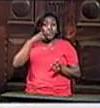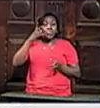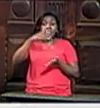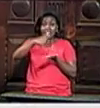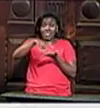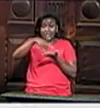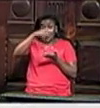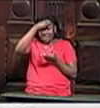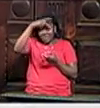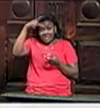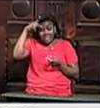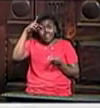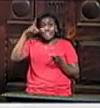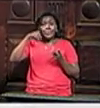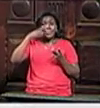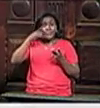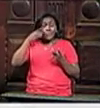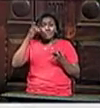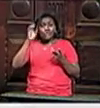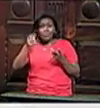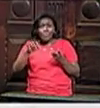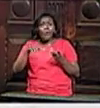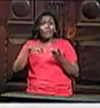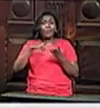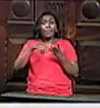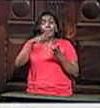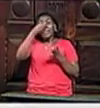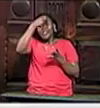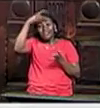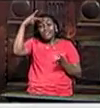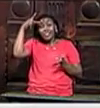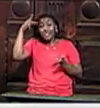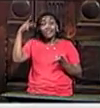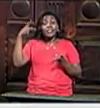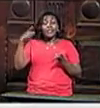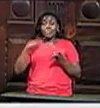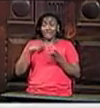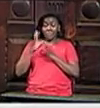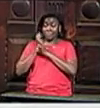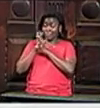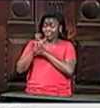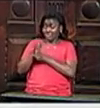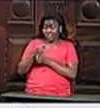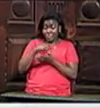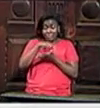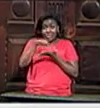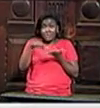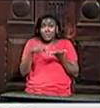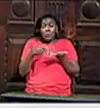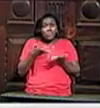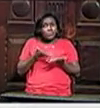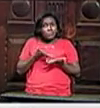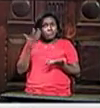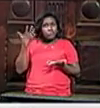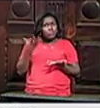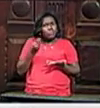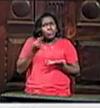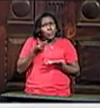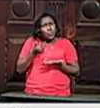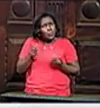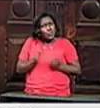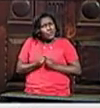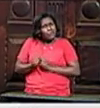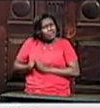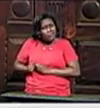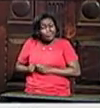deputado estadual já foi secretário de estado é prefeito tem portanto um repertório um portfólio expressivo de realizações